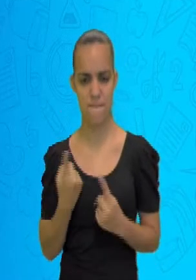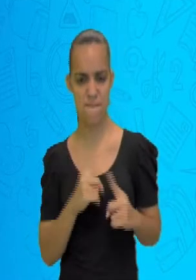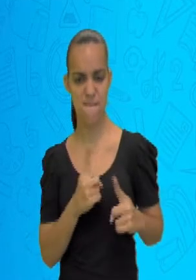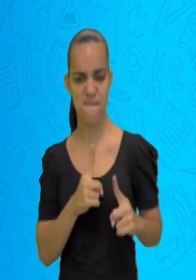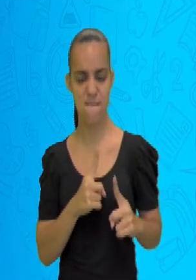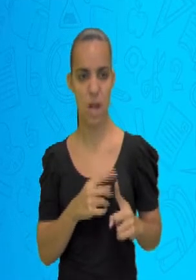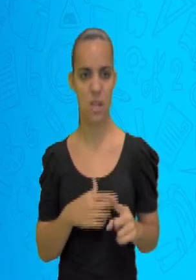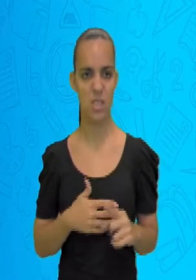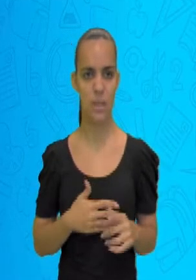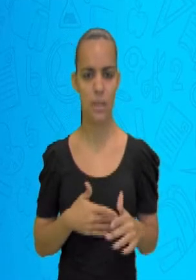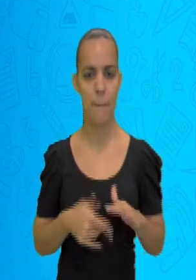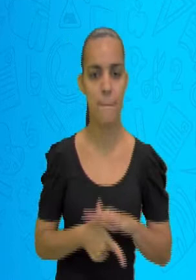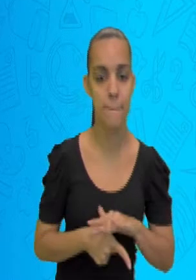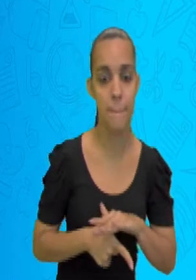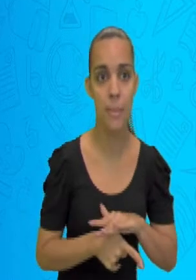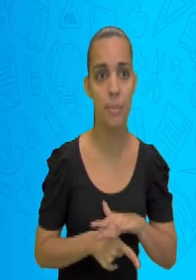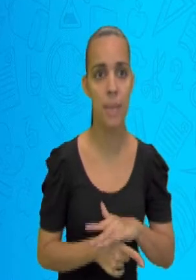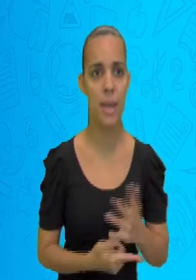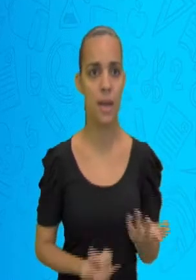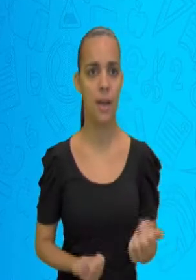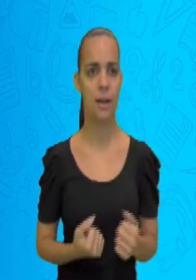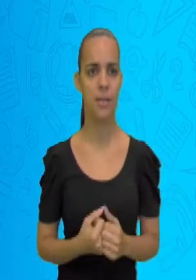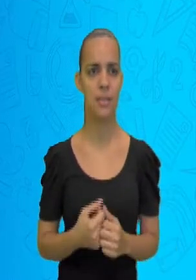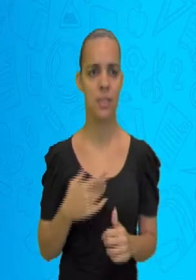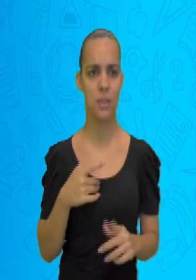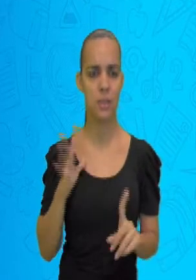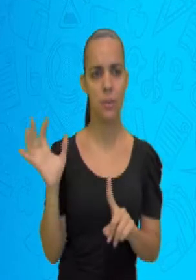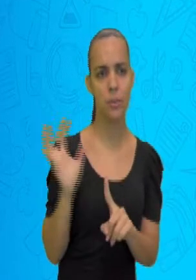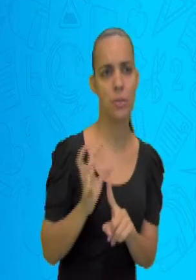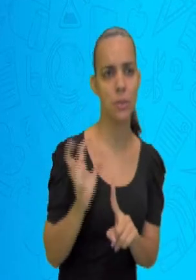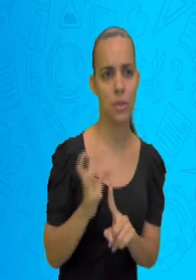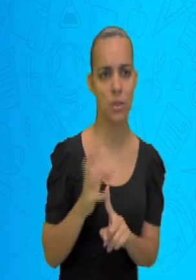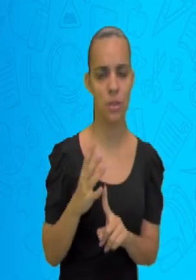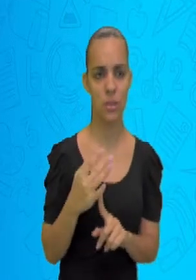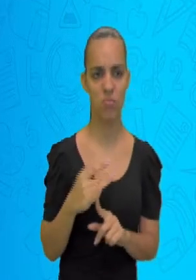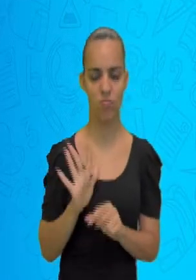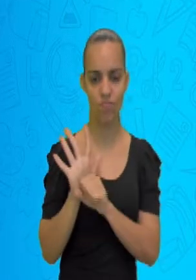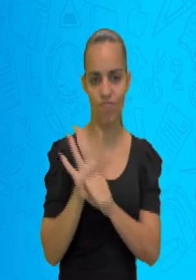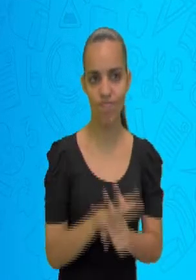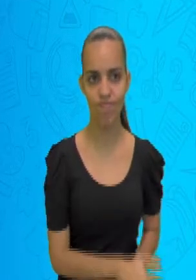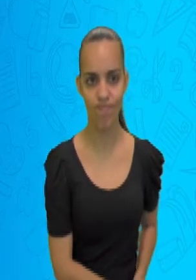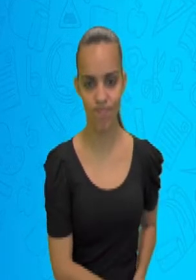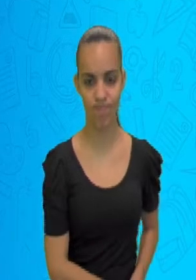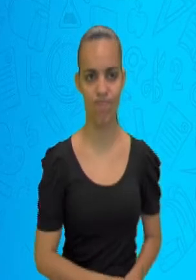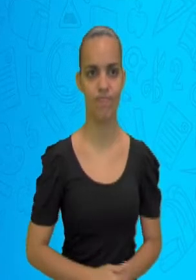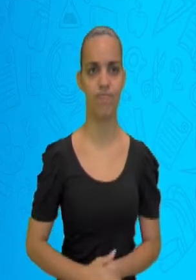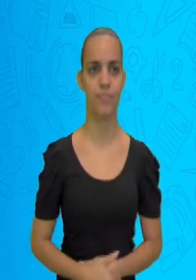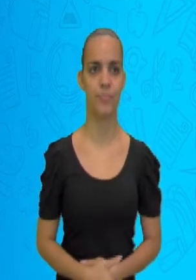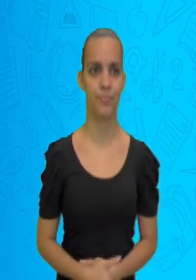opressão, intimidação, humilhação e maltrato.